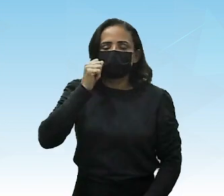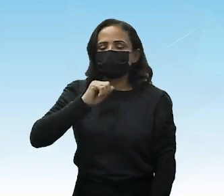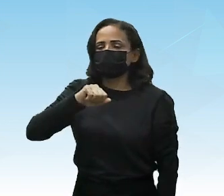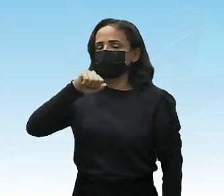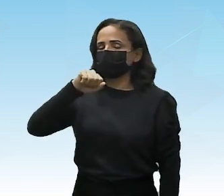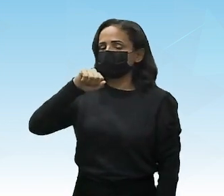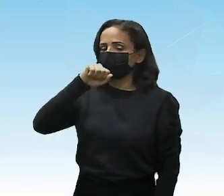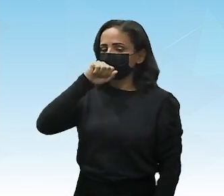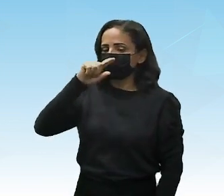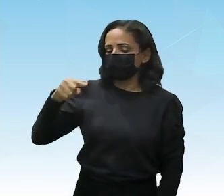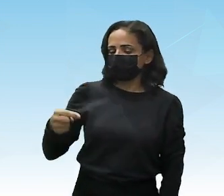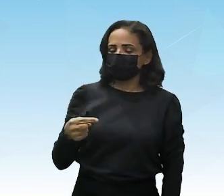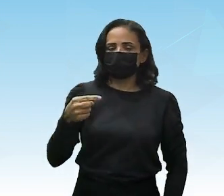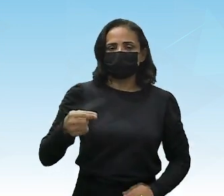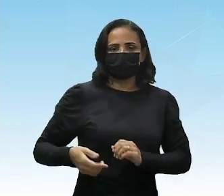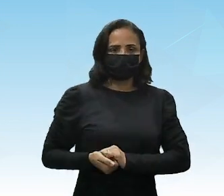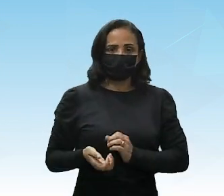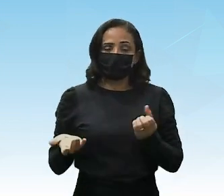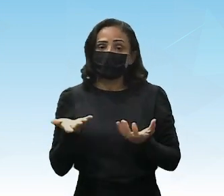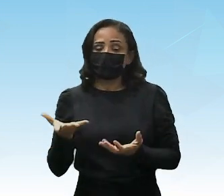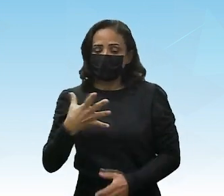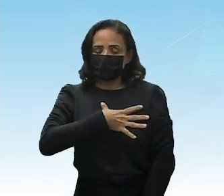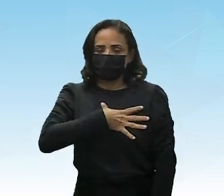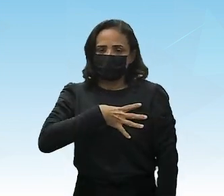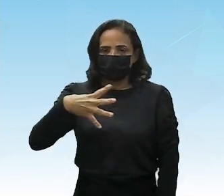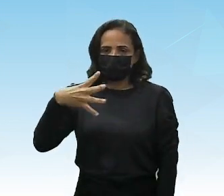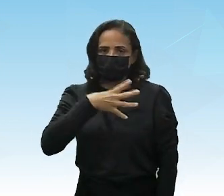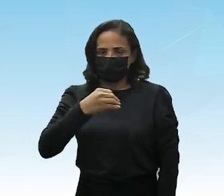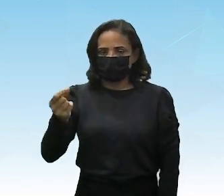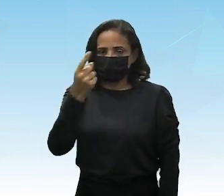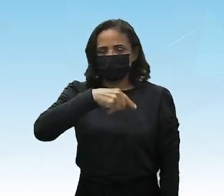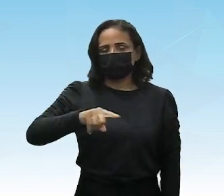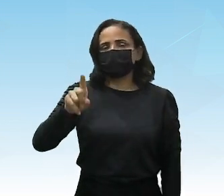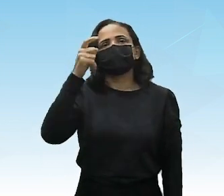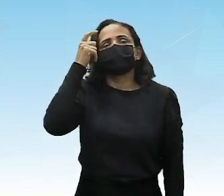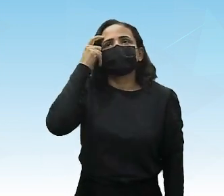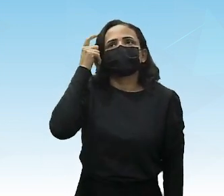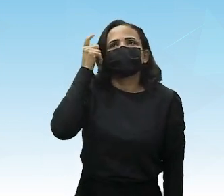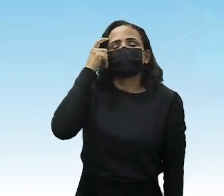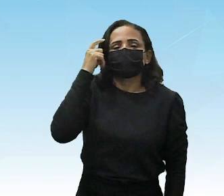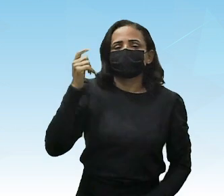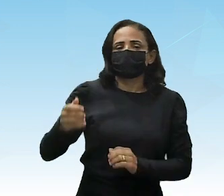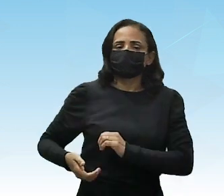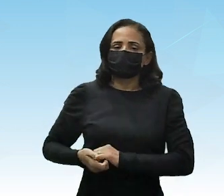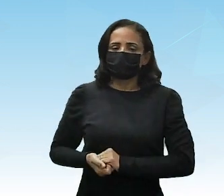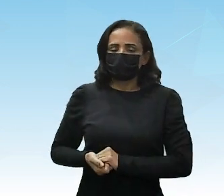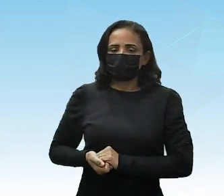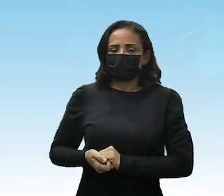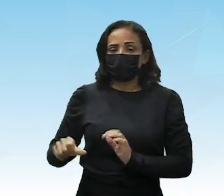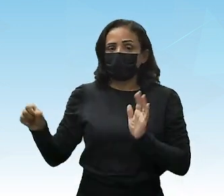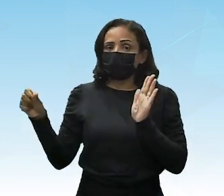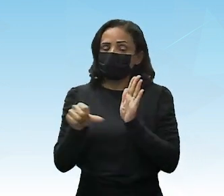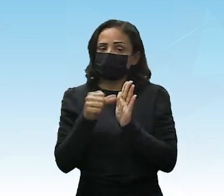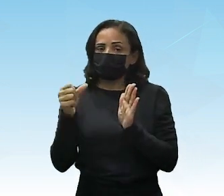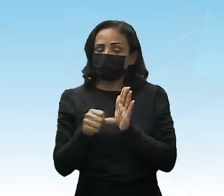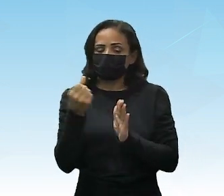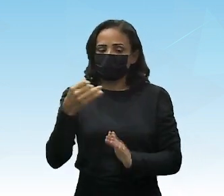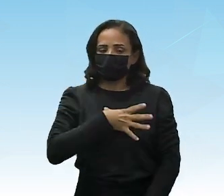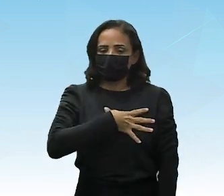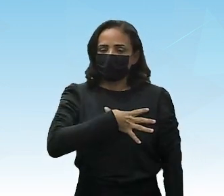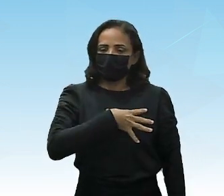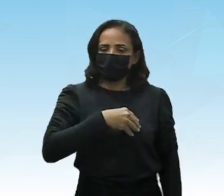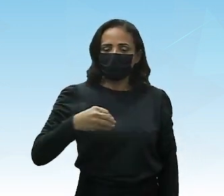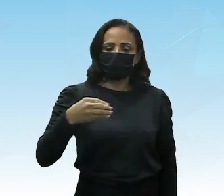os filhos. Olha, imaginem que o filho 1 desse casal